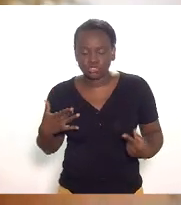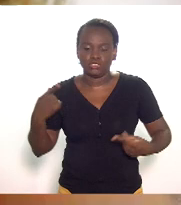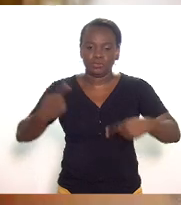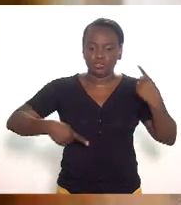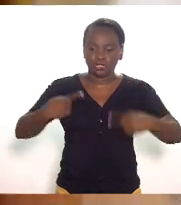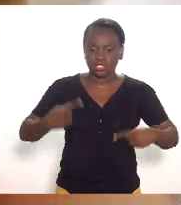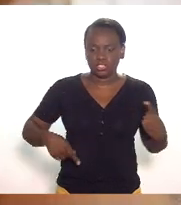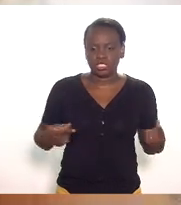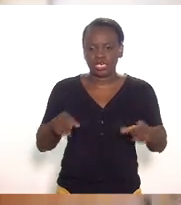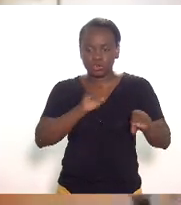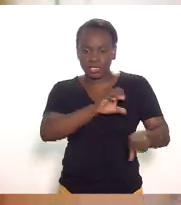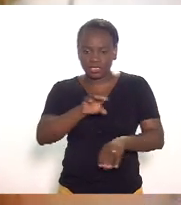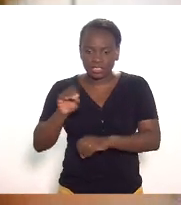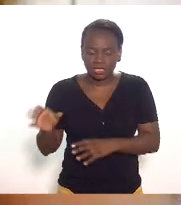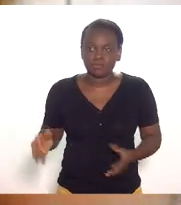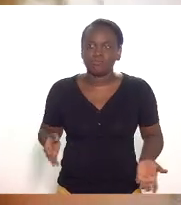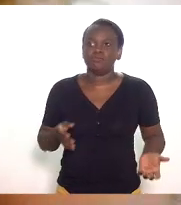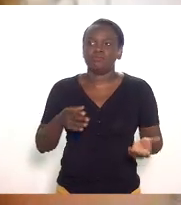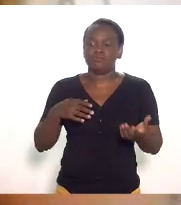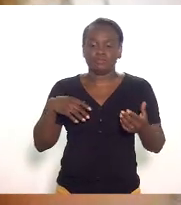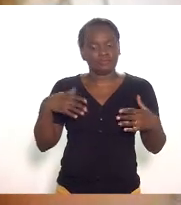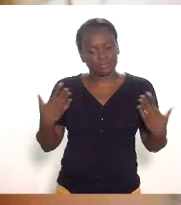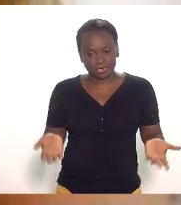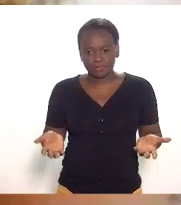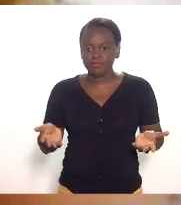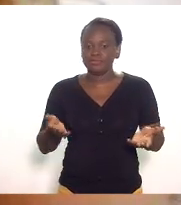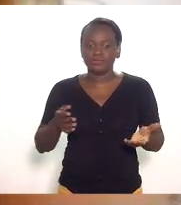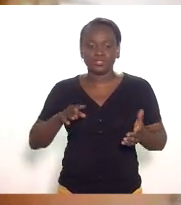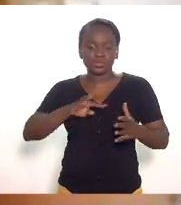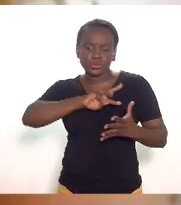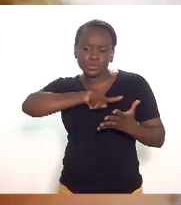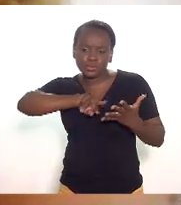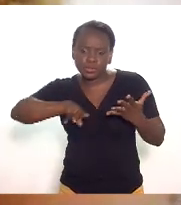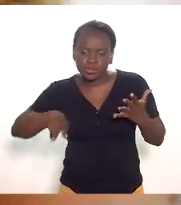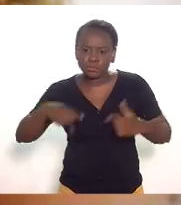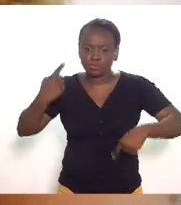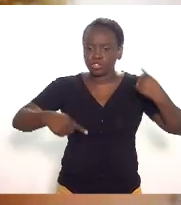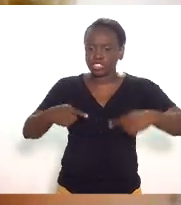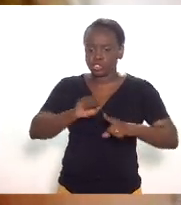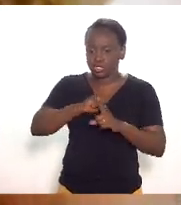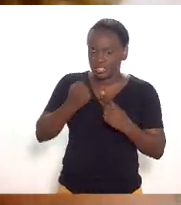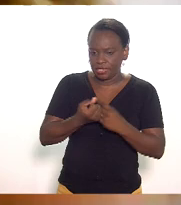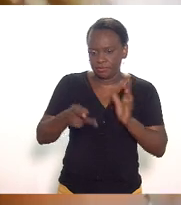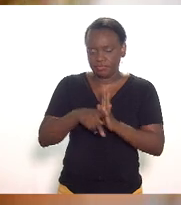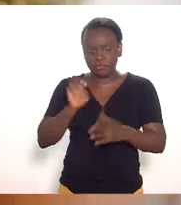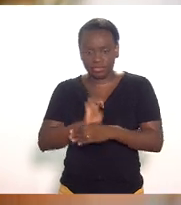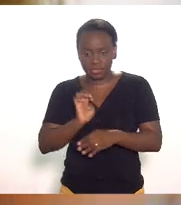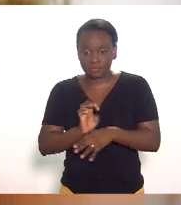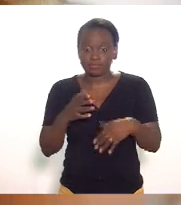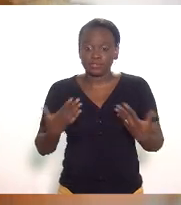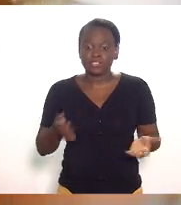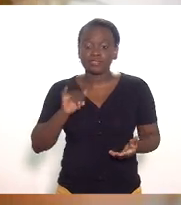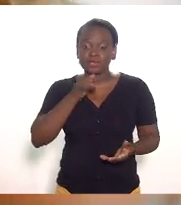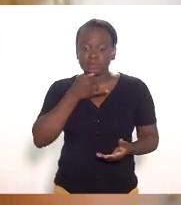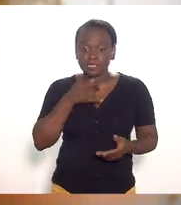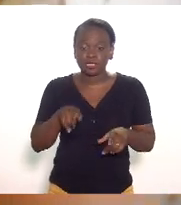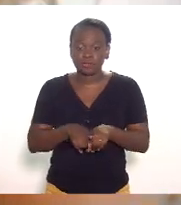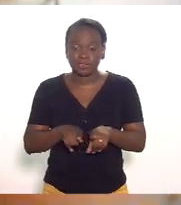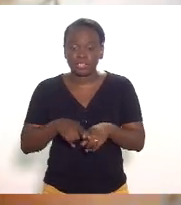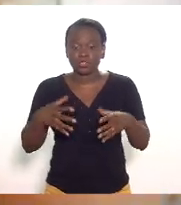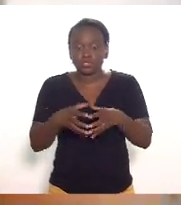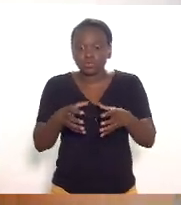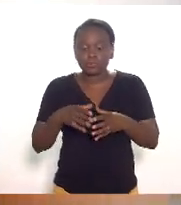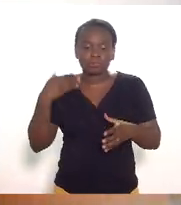política de educação, enfim, em todas as políticas sociais do nosso Estado. E, infelizmente, também os